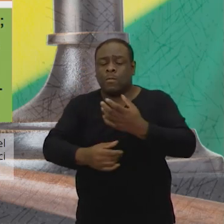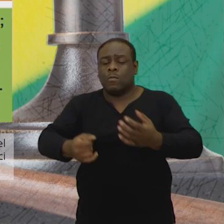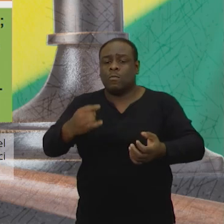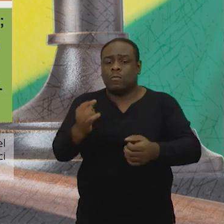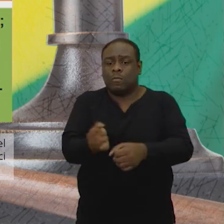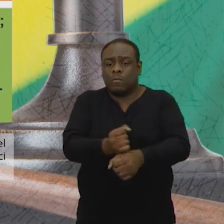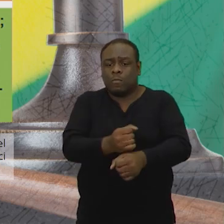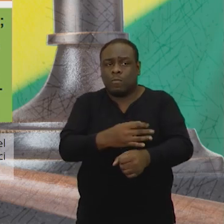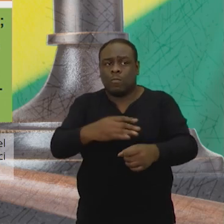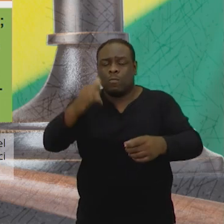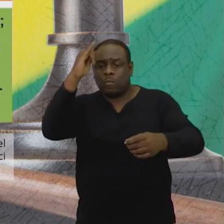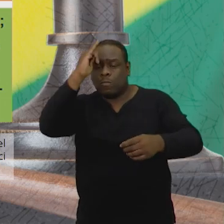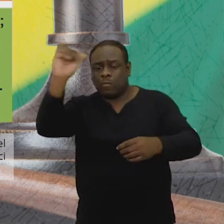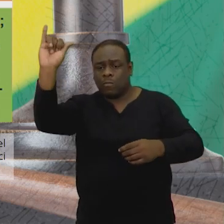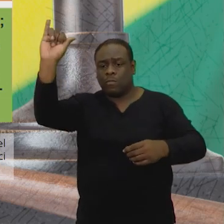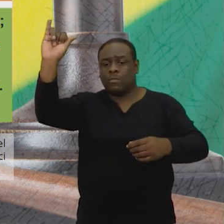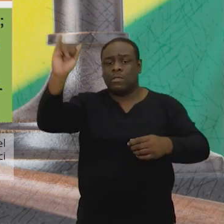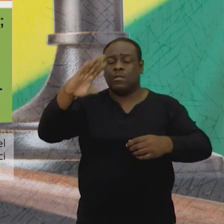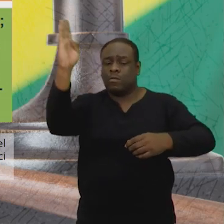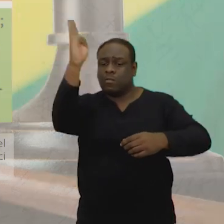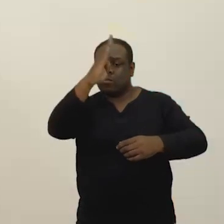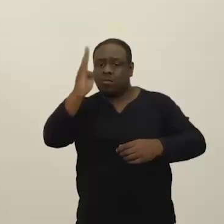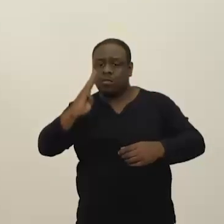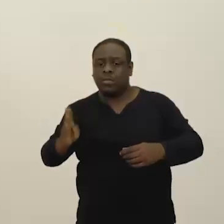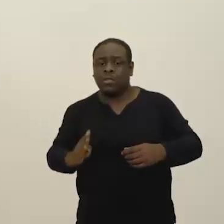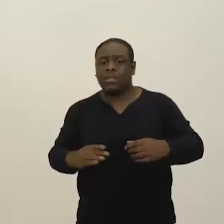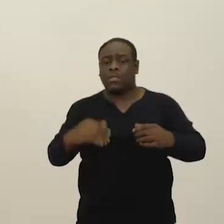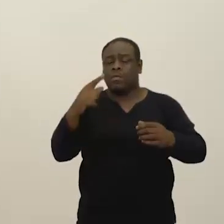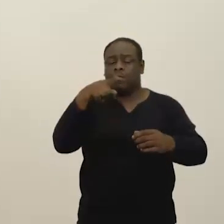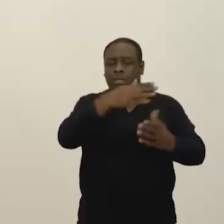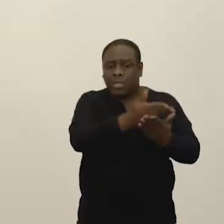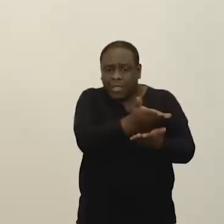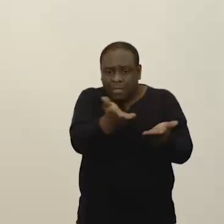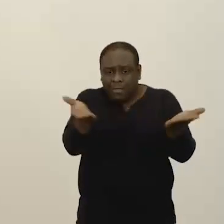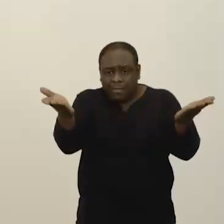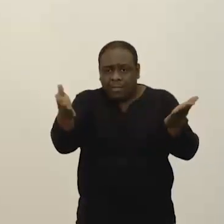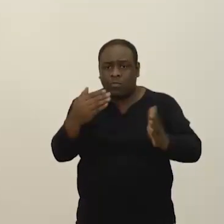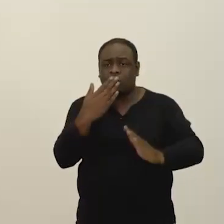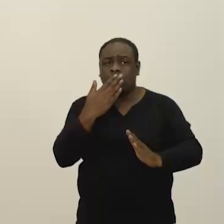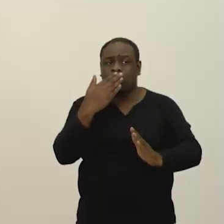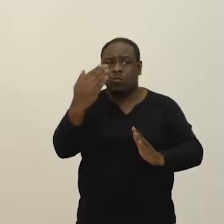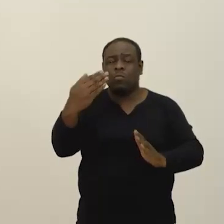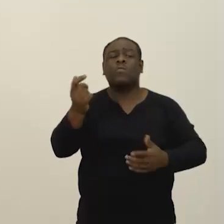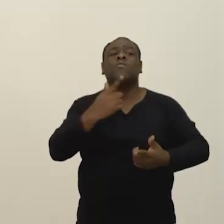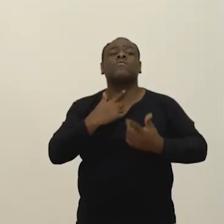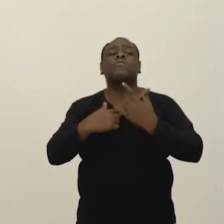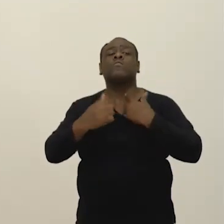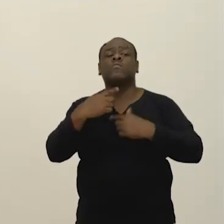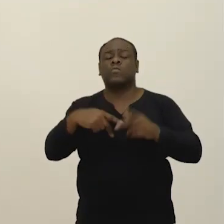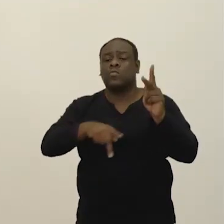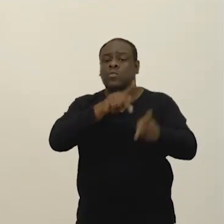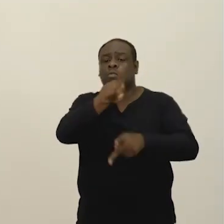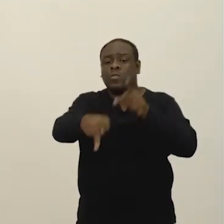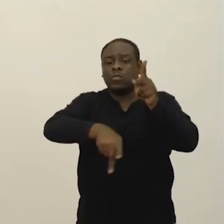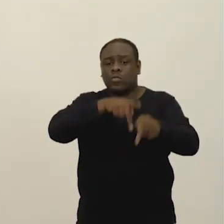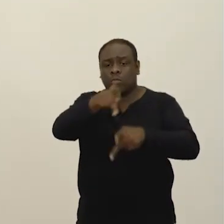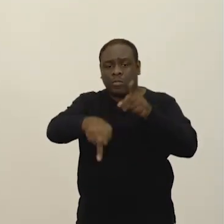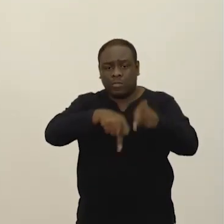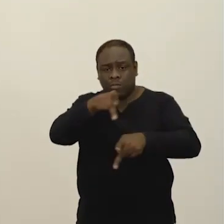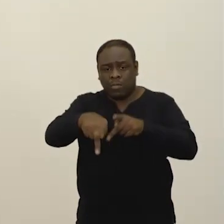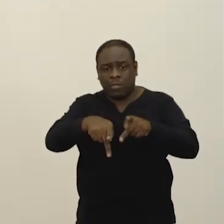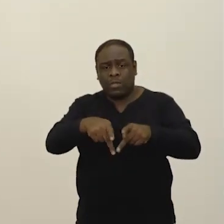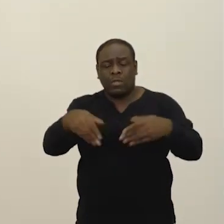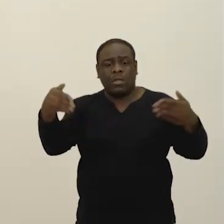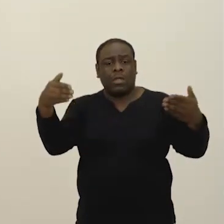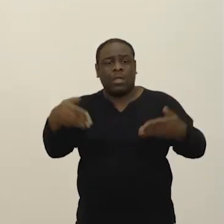pedido do Flávio de Sobradinho. Então, são essas as demandas da sociedade civil para que fosse incluída na Constituição. E